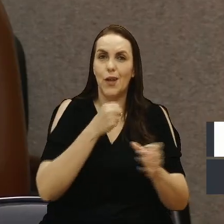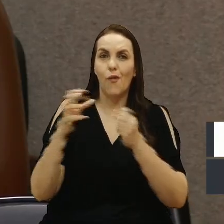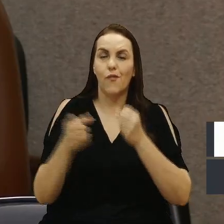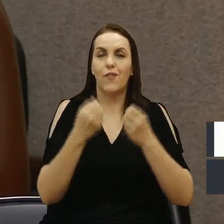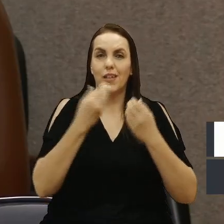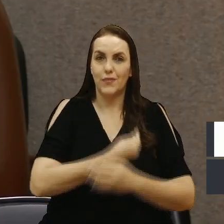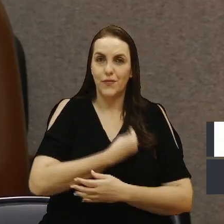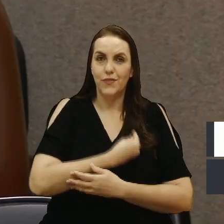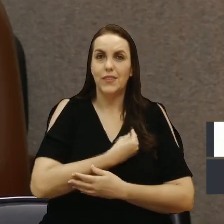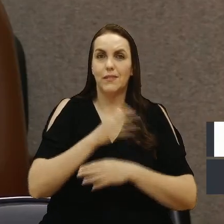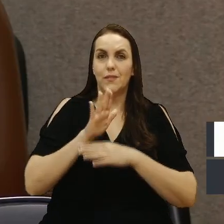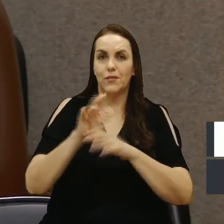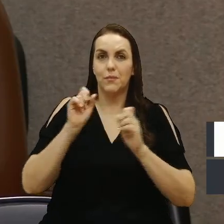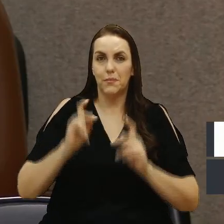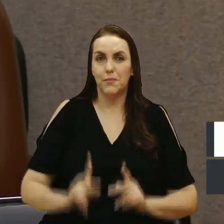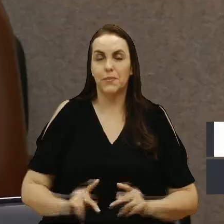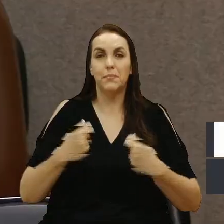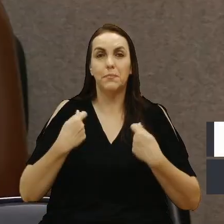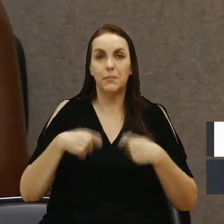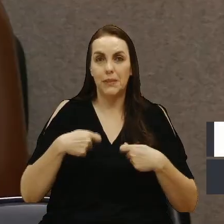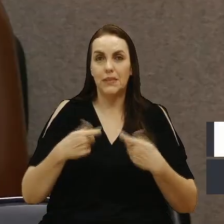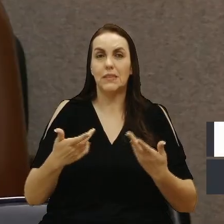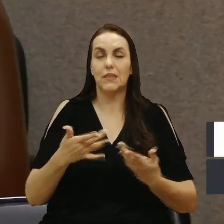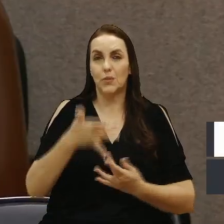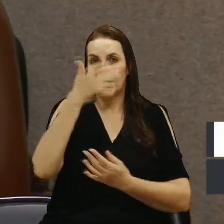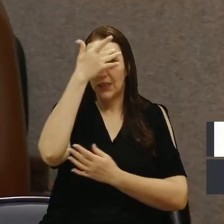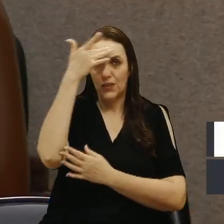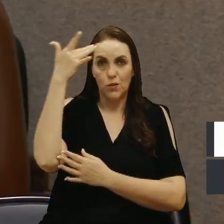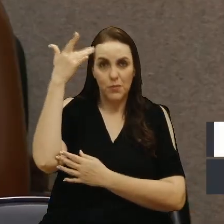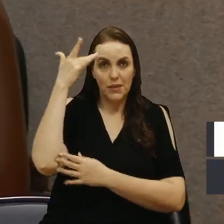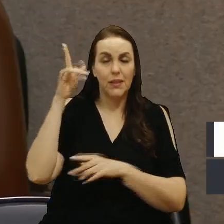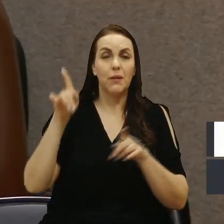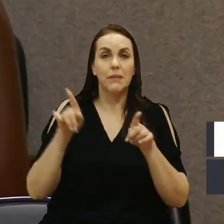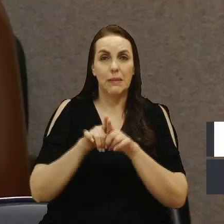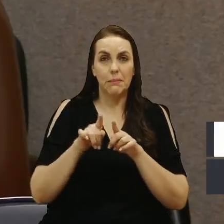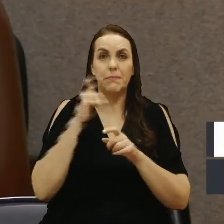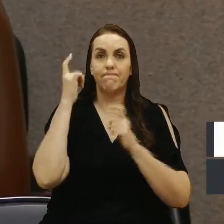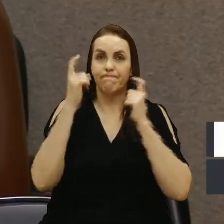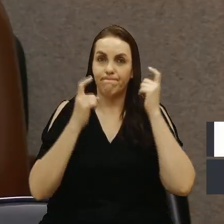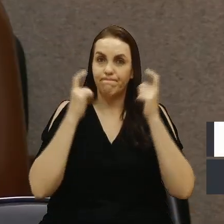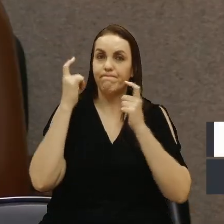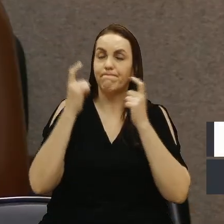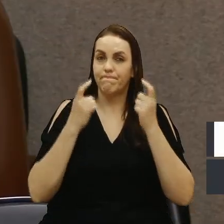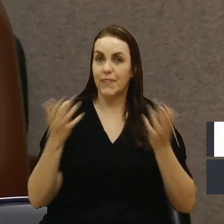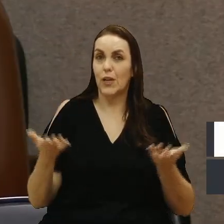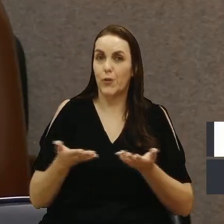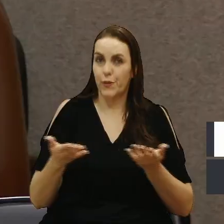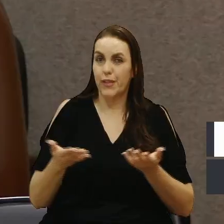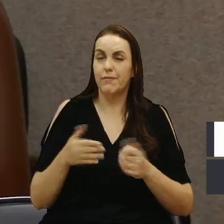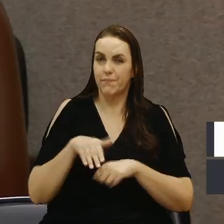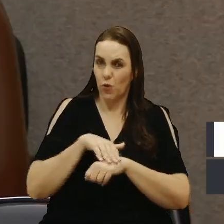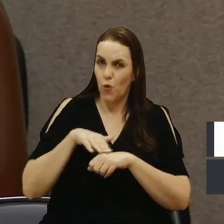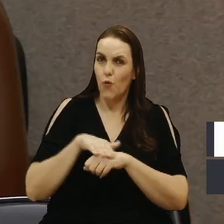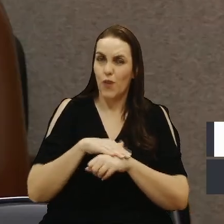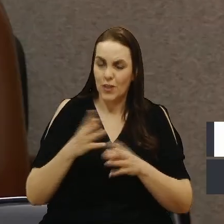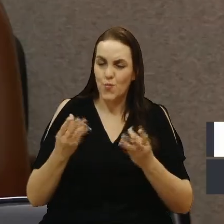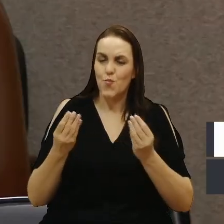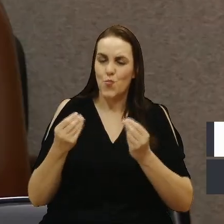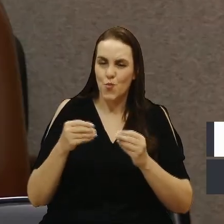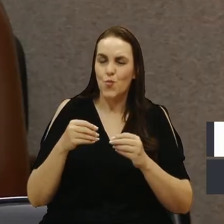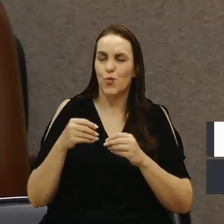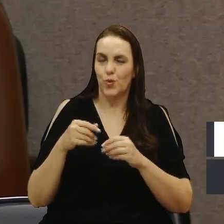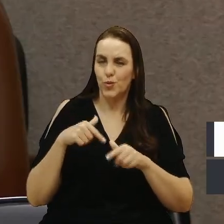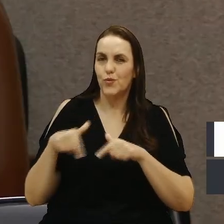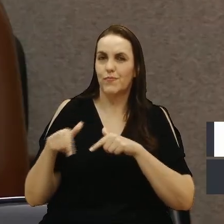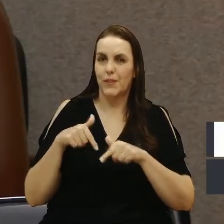pessoas que realmente estão precisando com a questão da saúde mental também, que me preocupa muito, porque converso com muitos trabalhadores e vejo que não